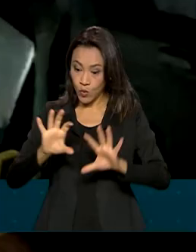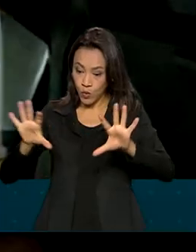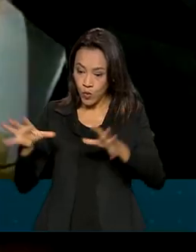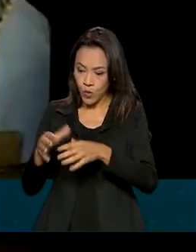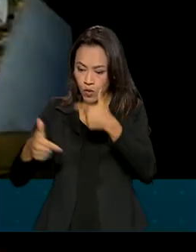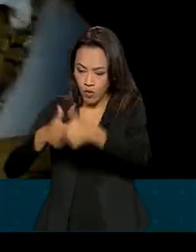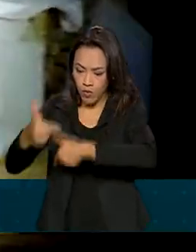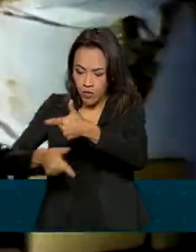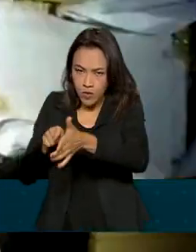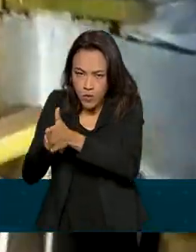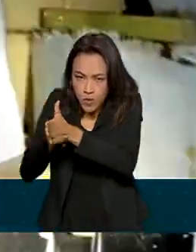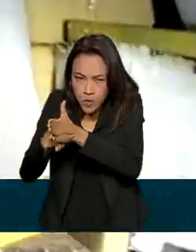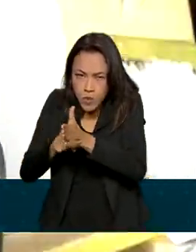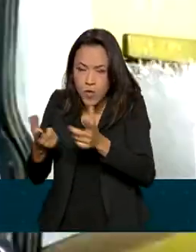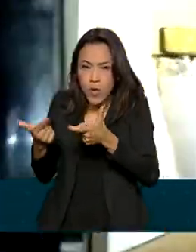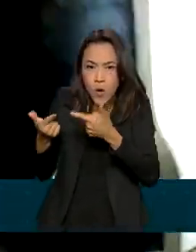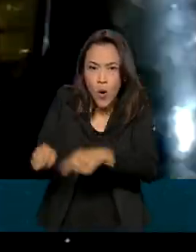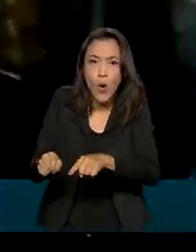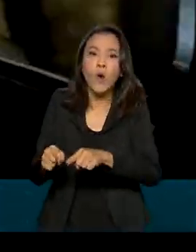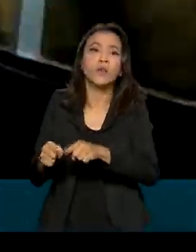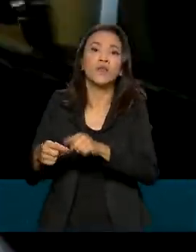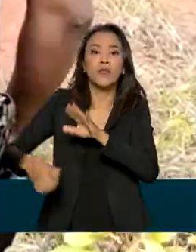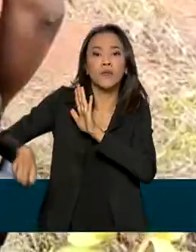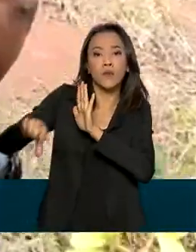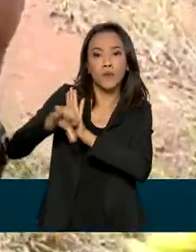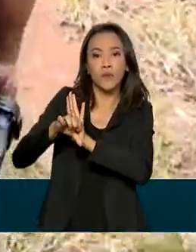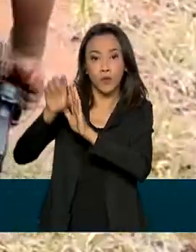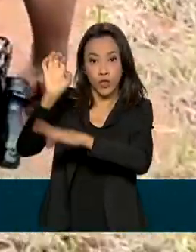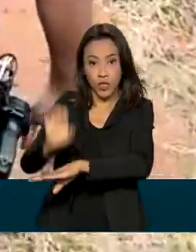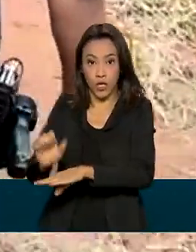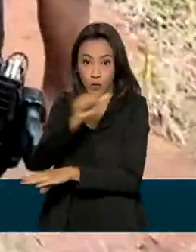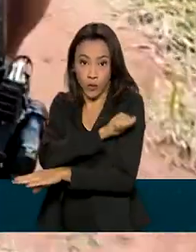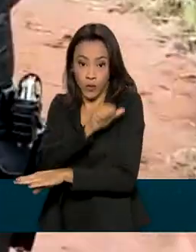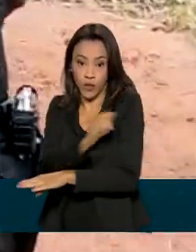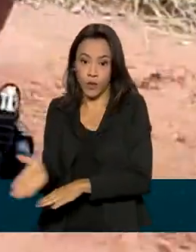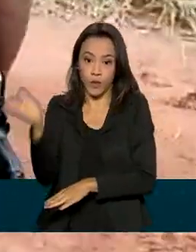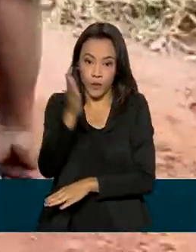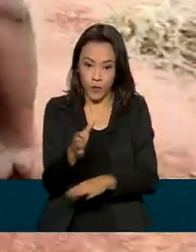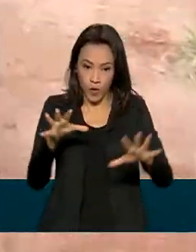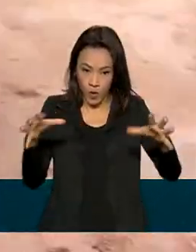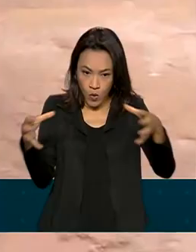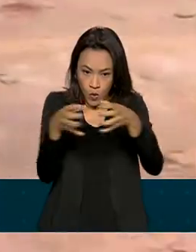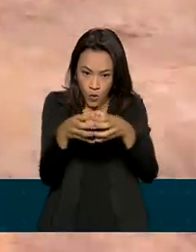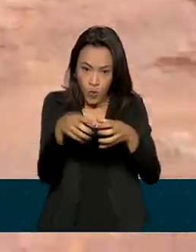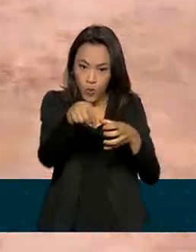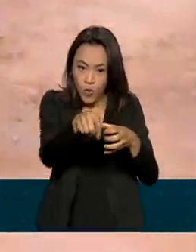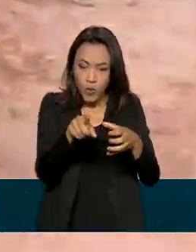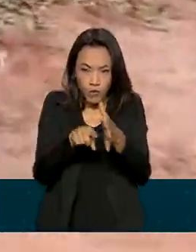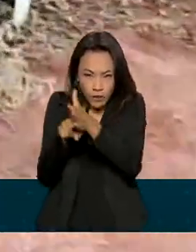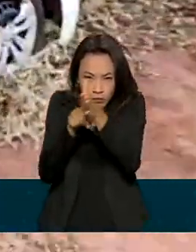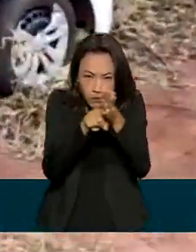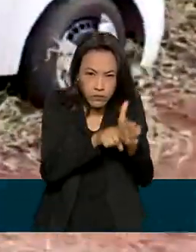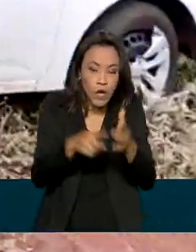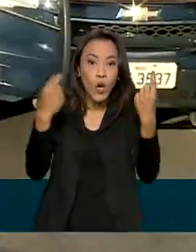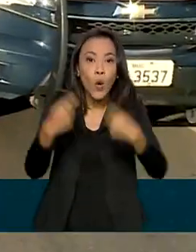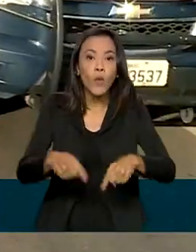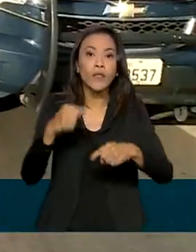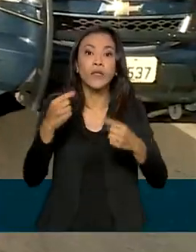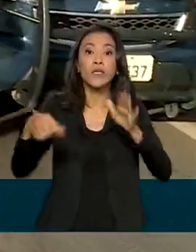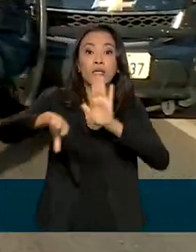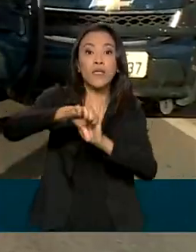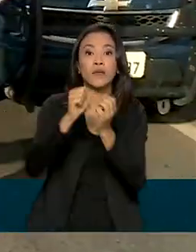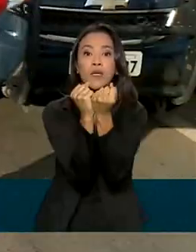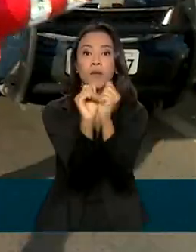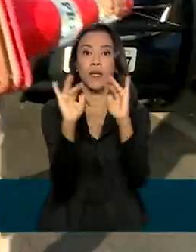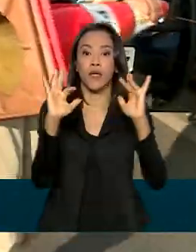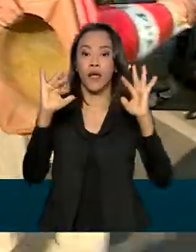contra organizações criminosas no Rio de Janeiro, Rotas da Amazônia para o combate a crimes ambientais,